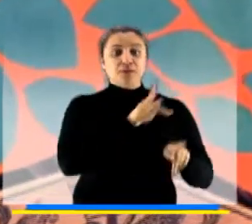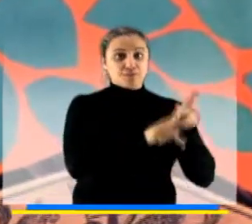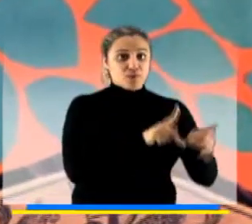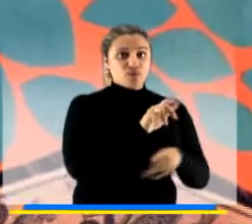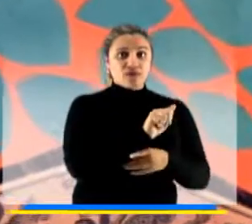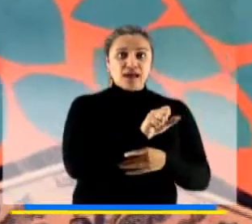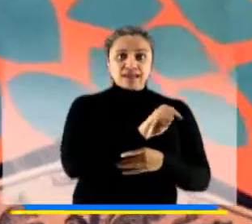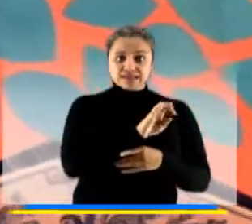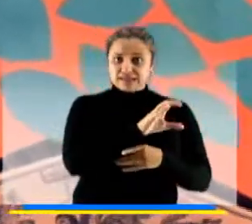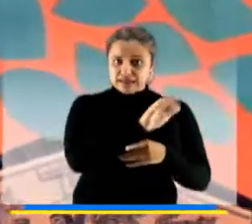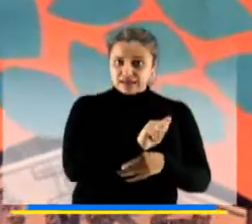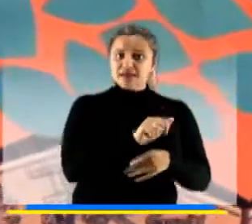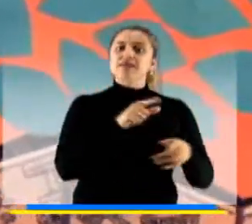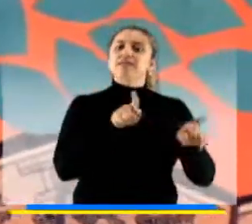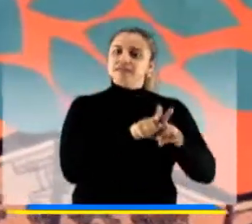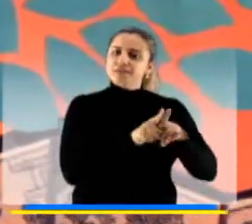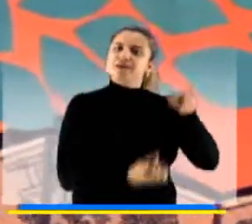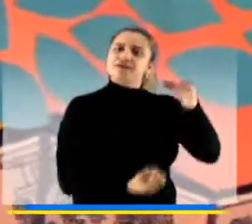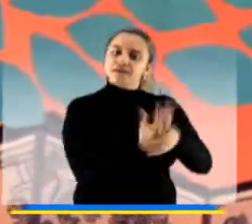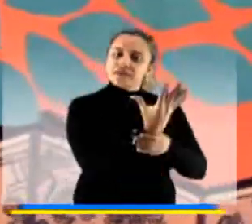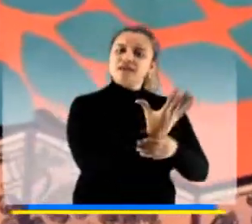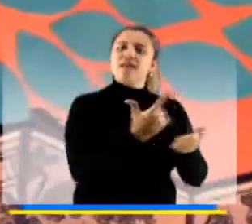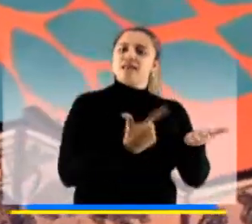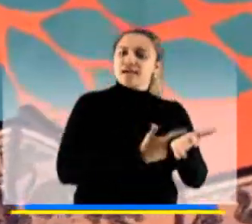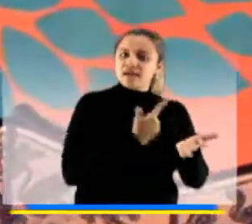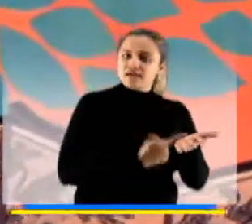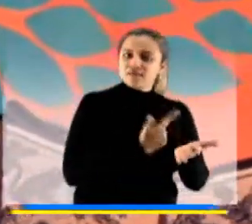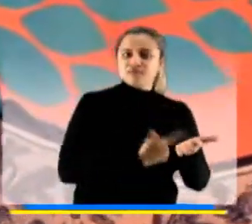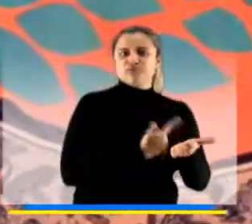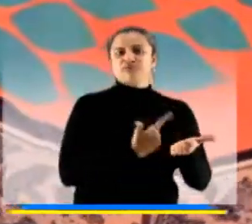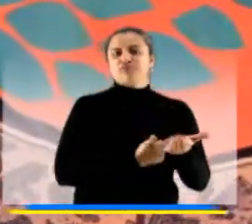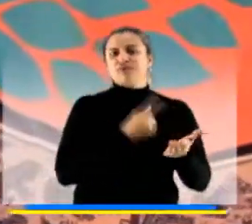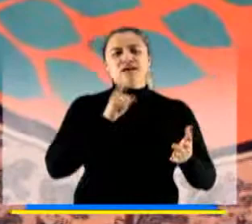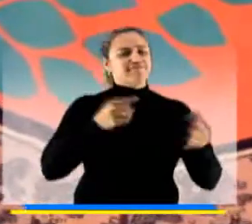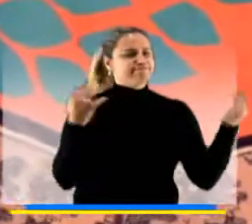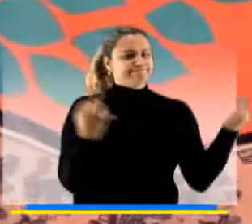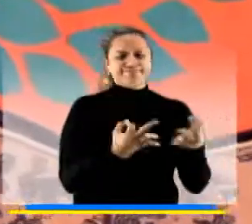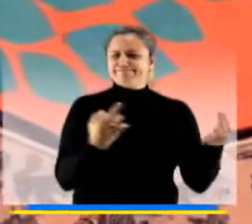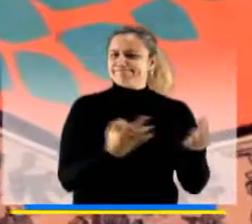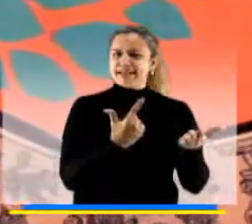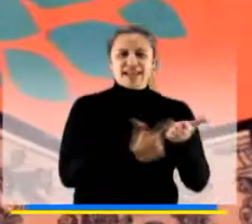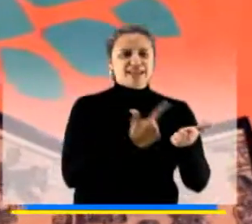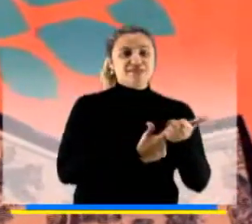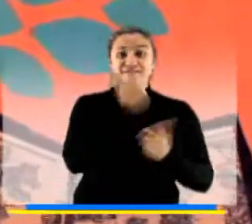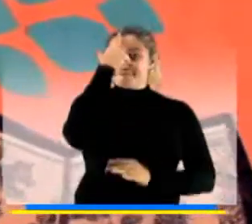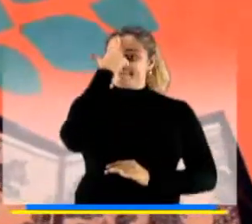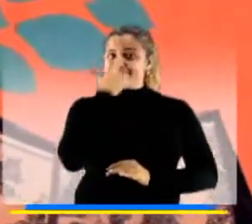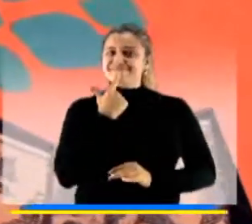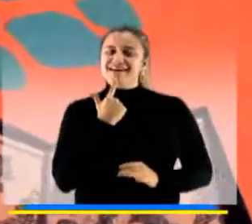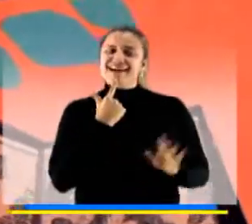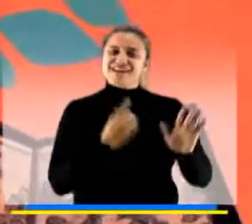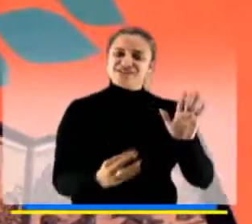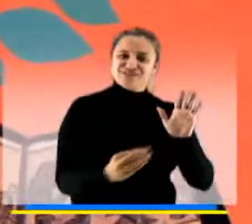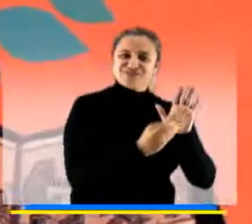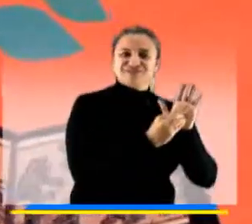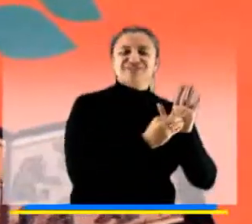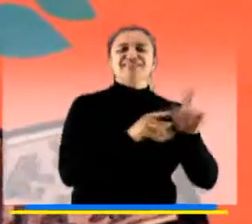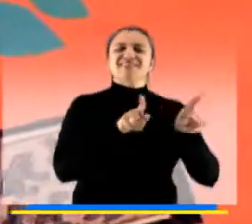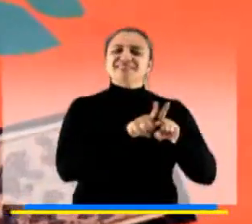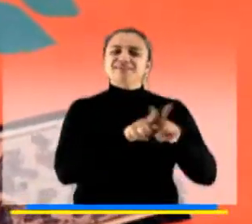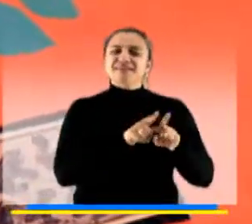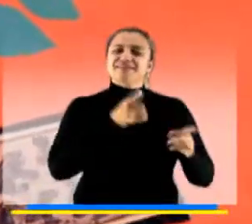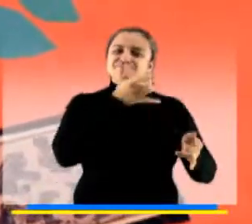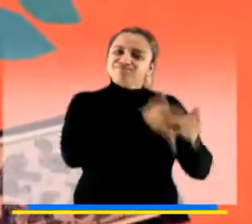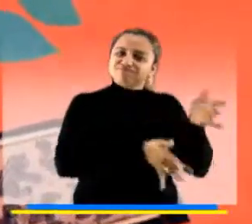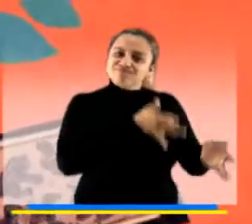astecas também faziam seus livros com esse material. Eram lindos livros ilustrados. onde eles